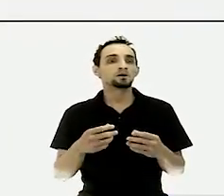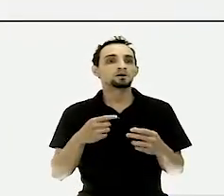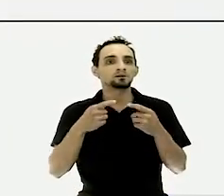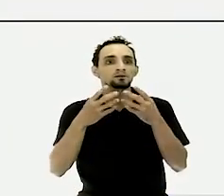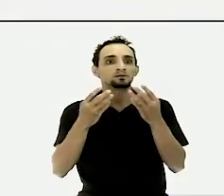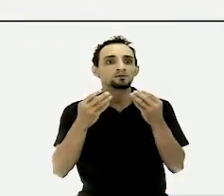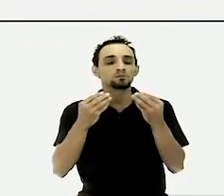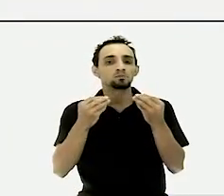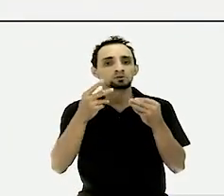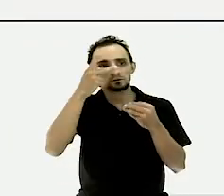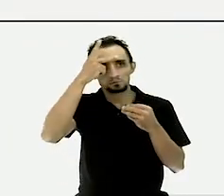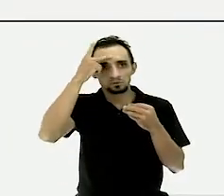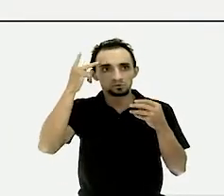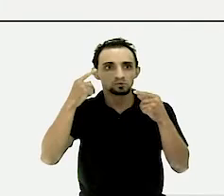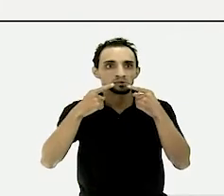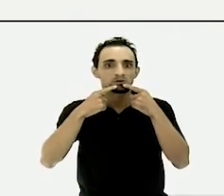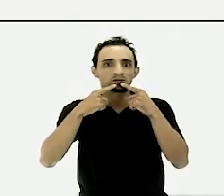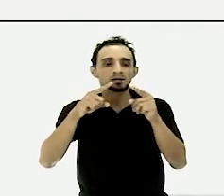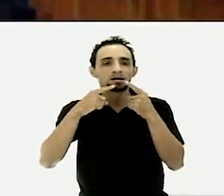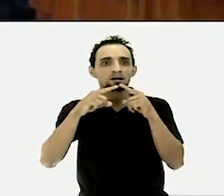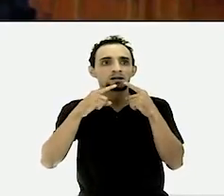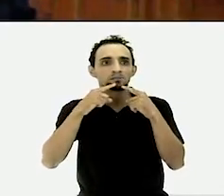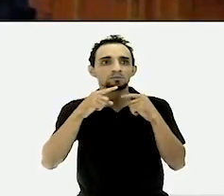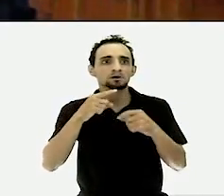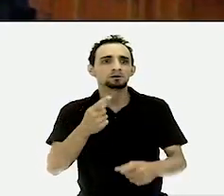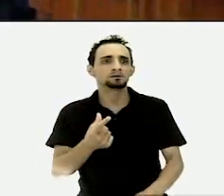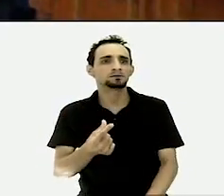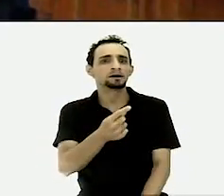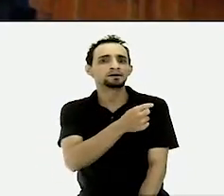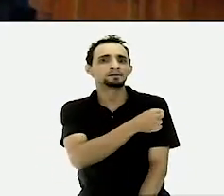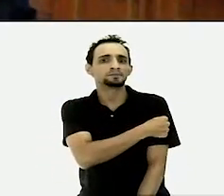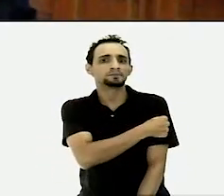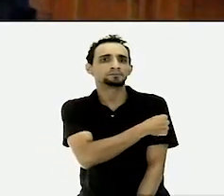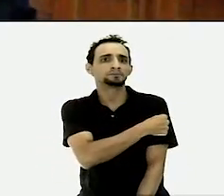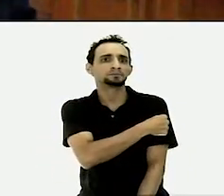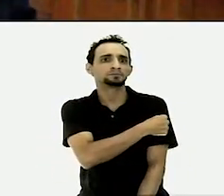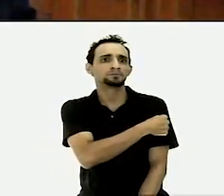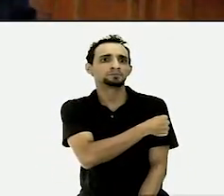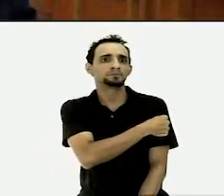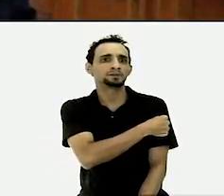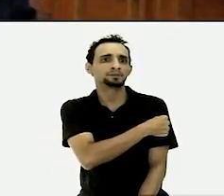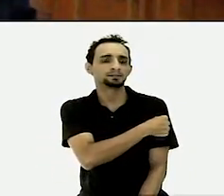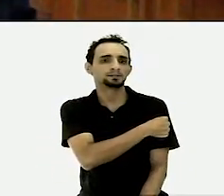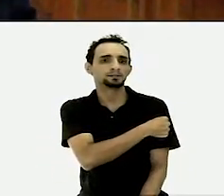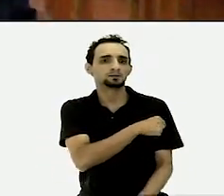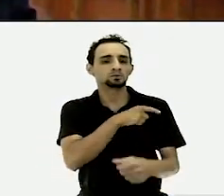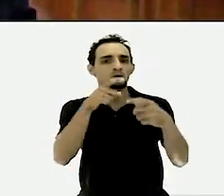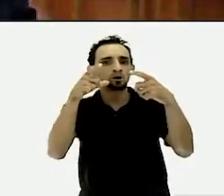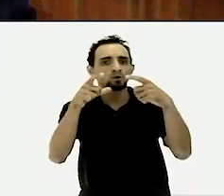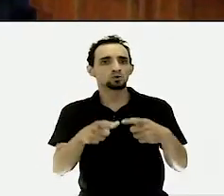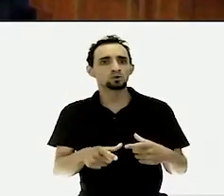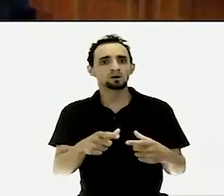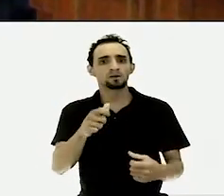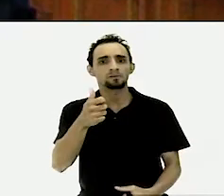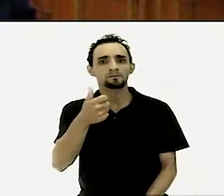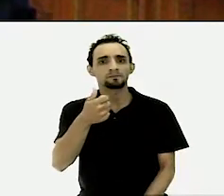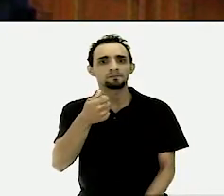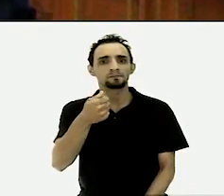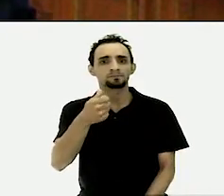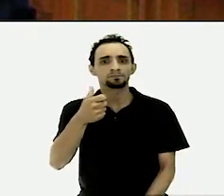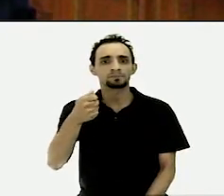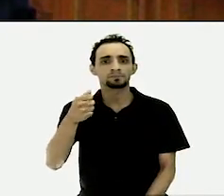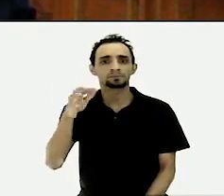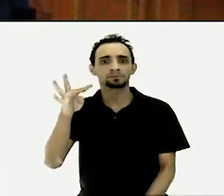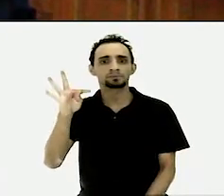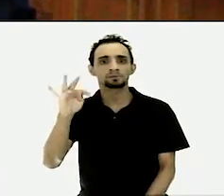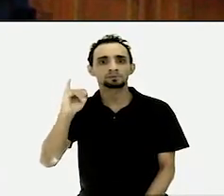para tomar a vacina. Mas nada que o Ministério Público não possa resolver. Entra com mandado de segurança falando que você quer... Então, teria que ver.